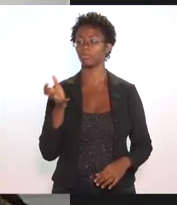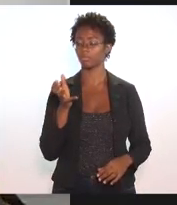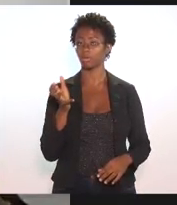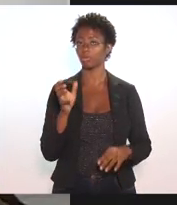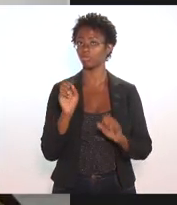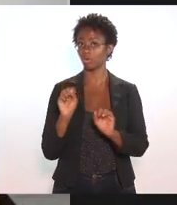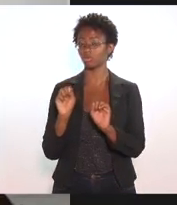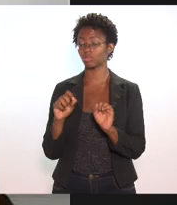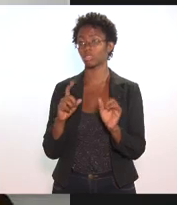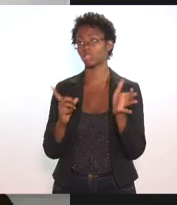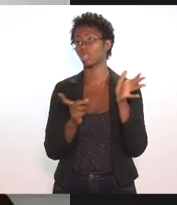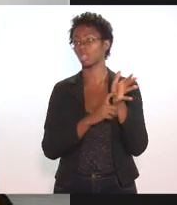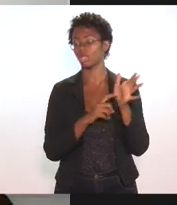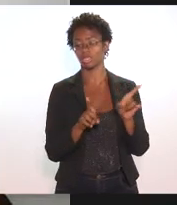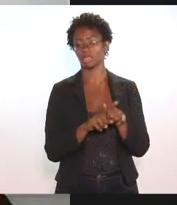colocar